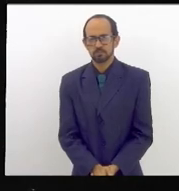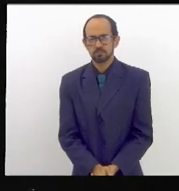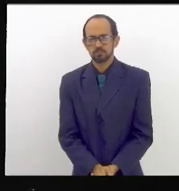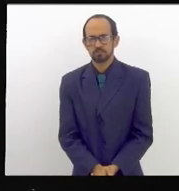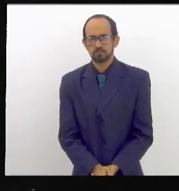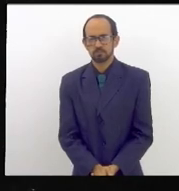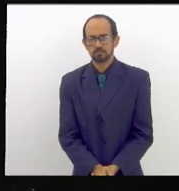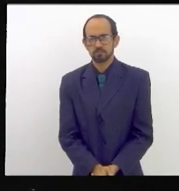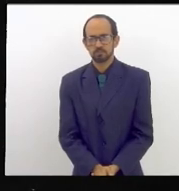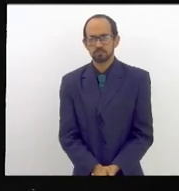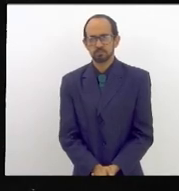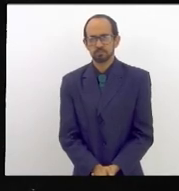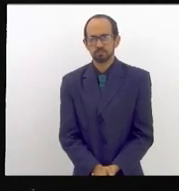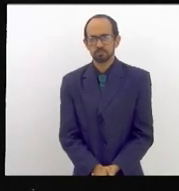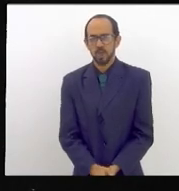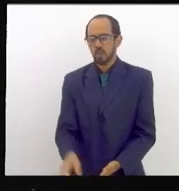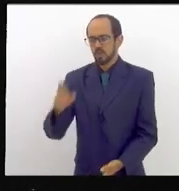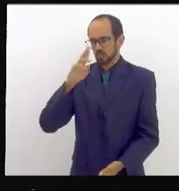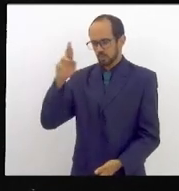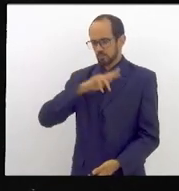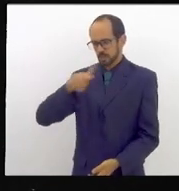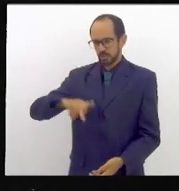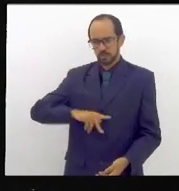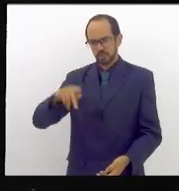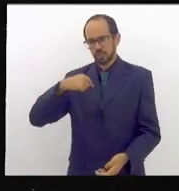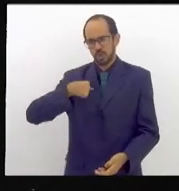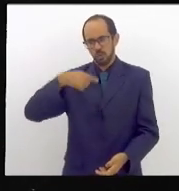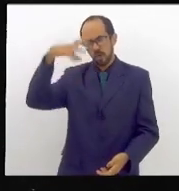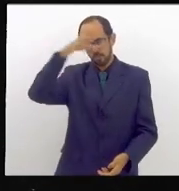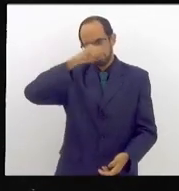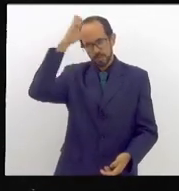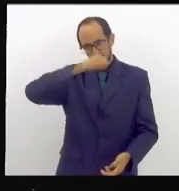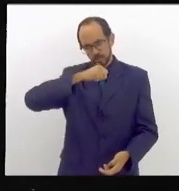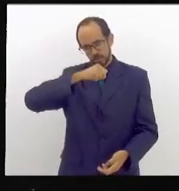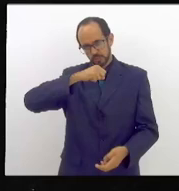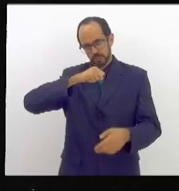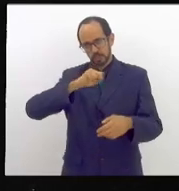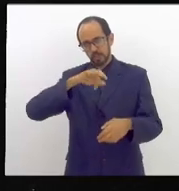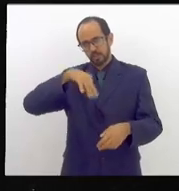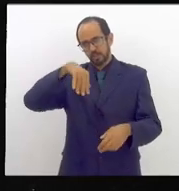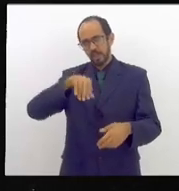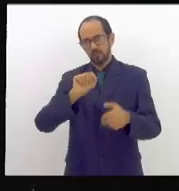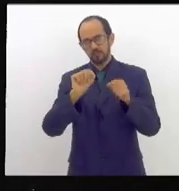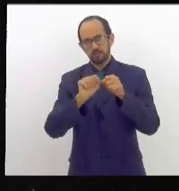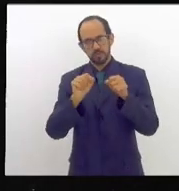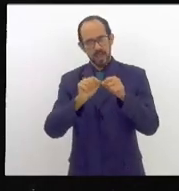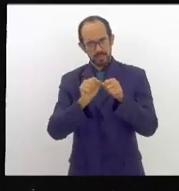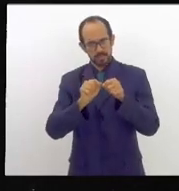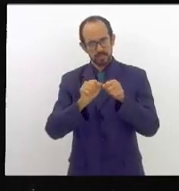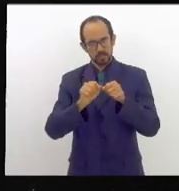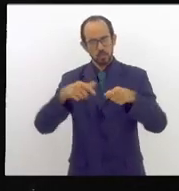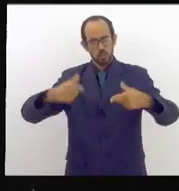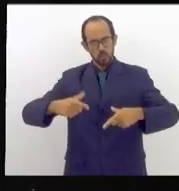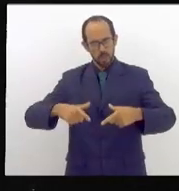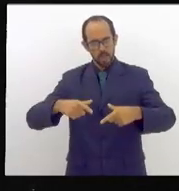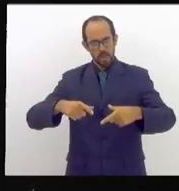mas do que nunca ser uma presidente eu aprendi que quem faz o ambiente somos nós sabe Deputados